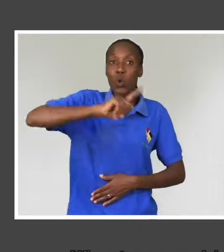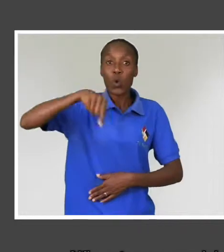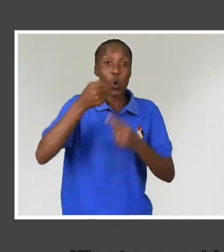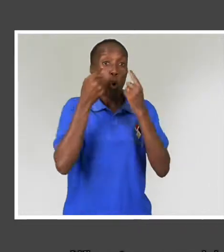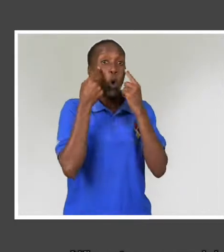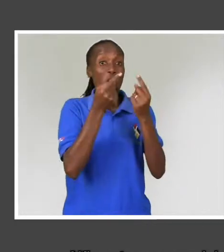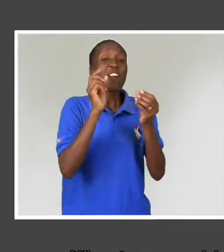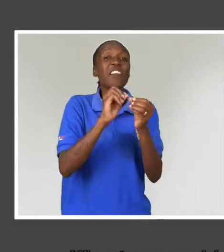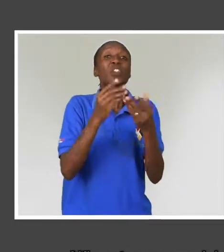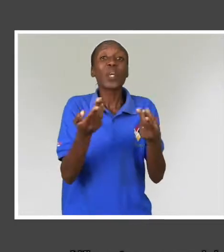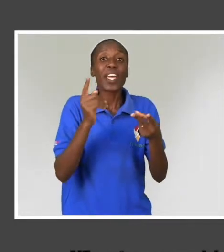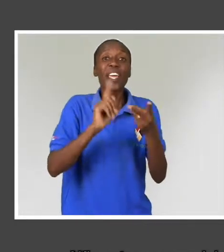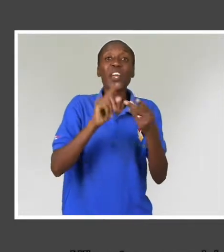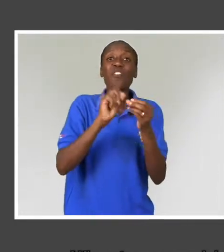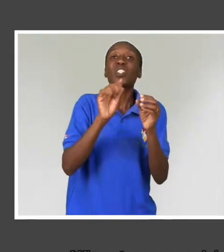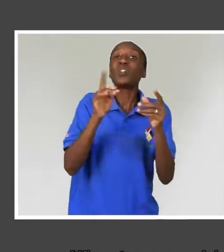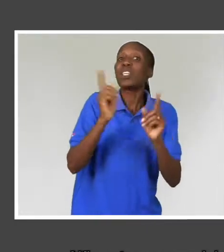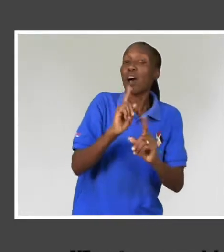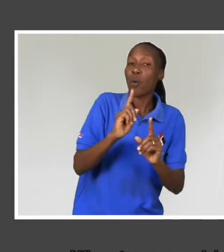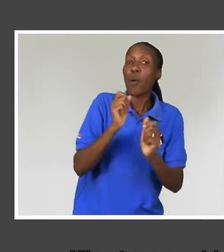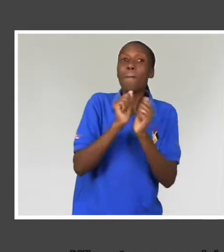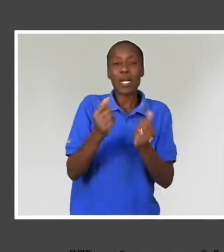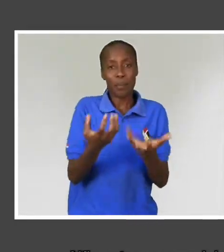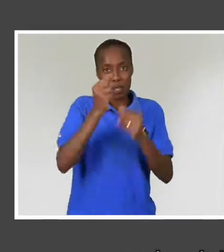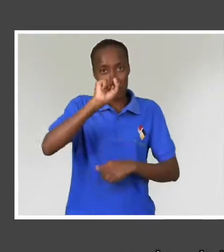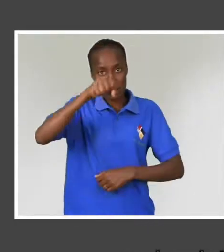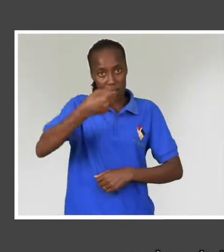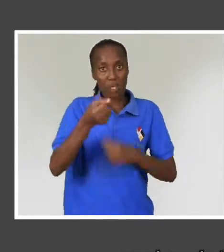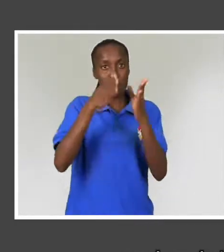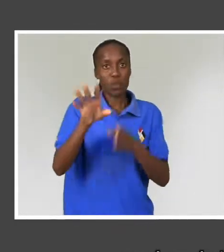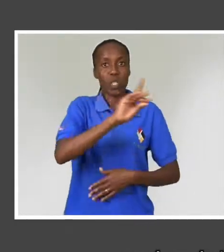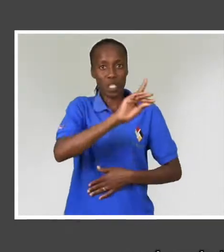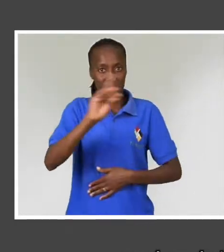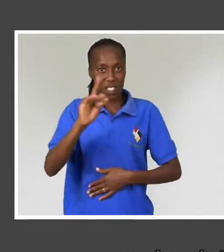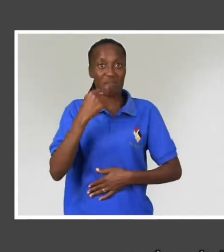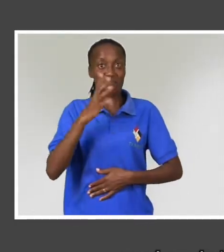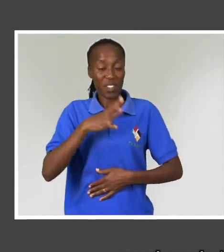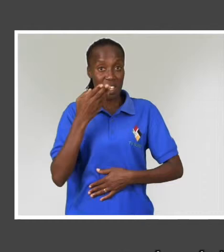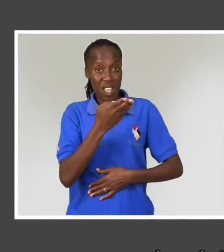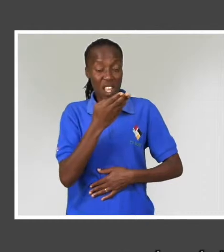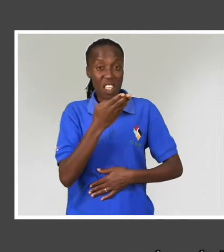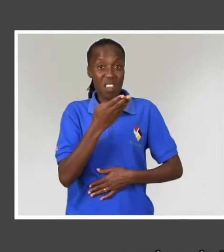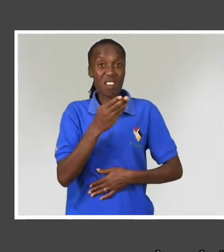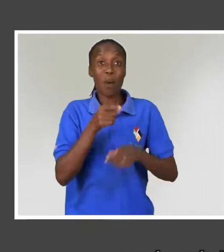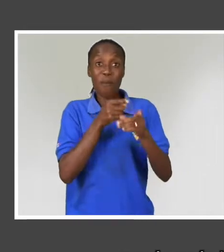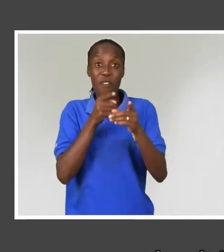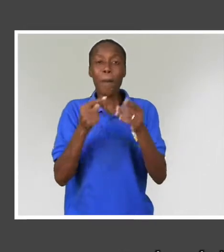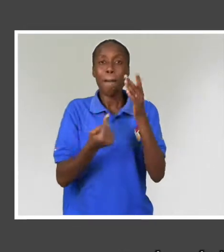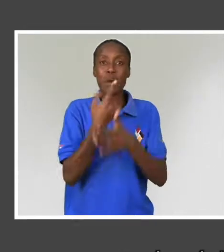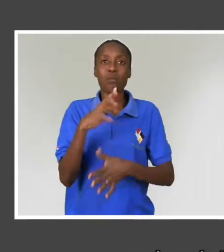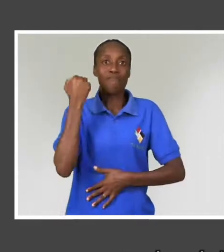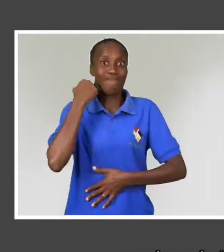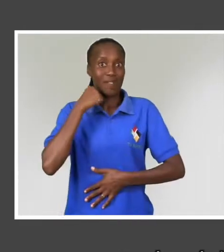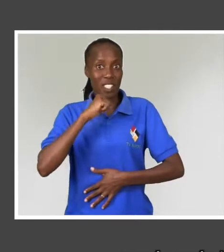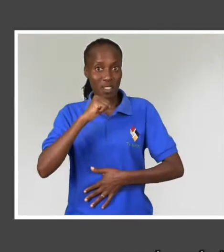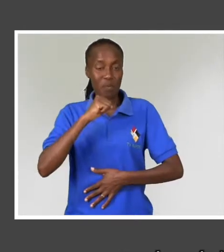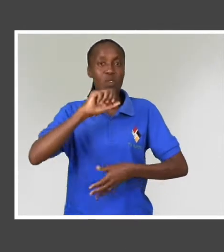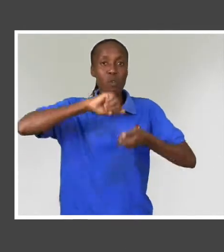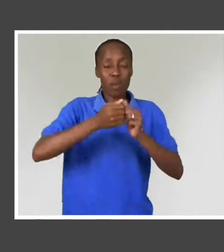olhamos isso, não estamos aqui para julgar o que fez, o que ele não fez. Mas é possível um indivíduo com deficiência ser acusado de um crime até